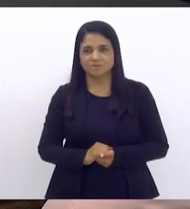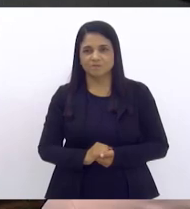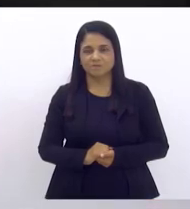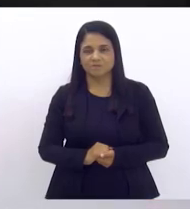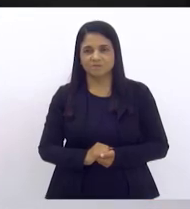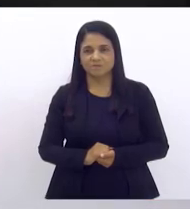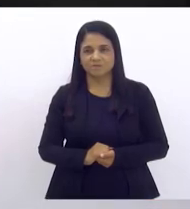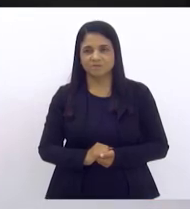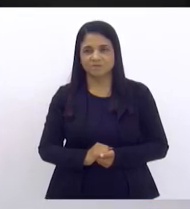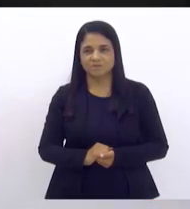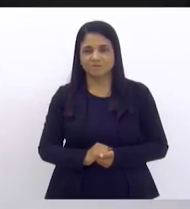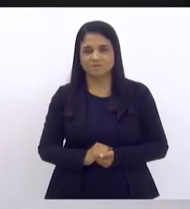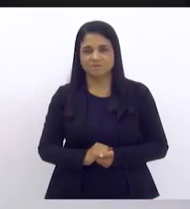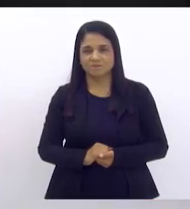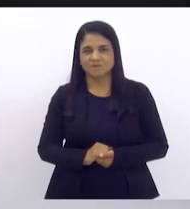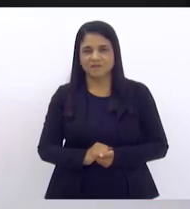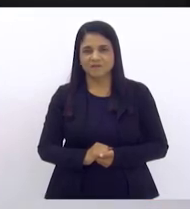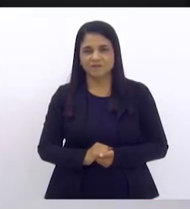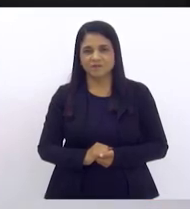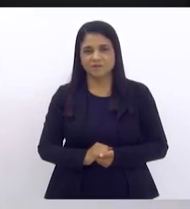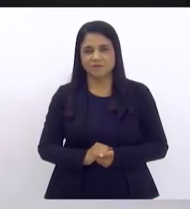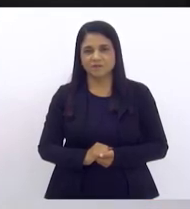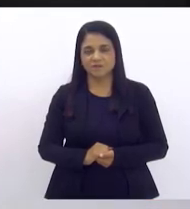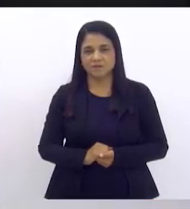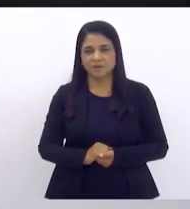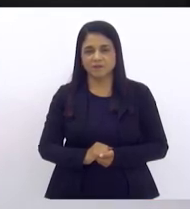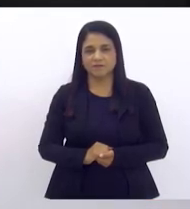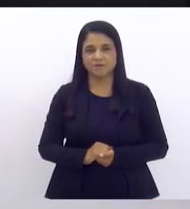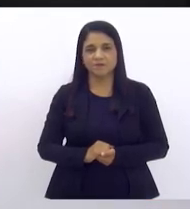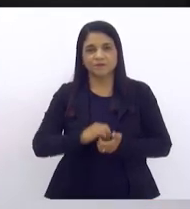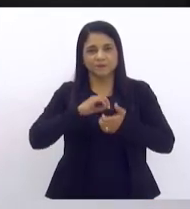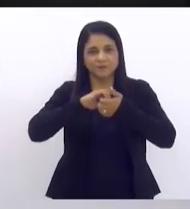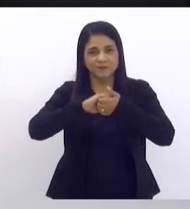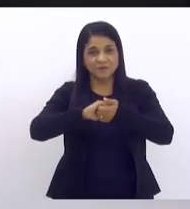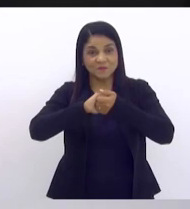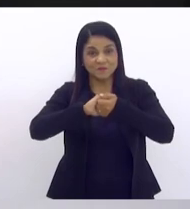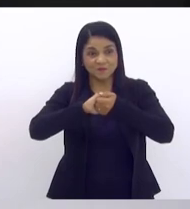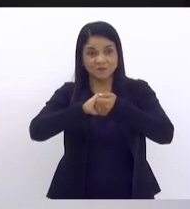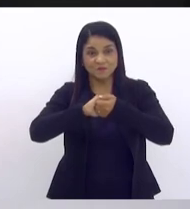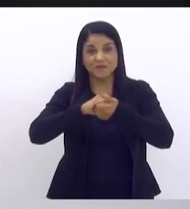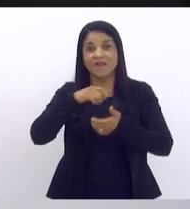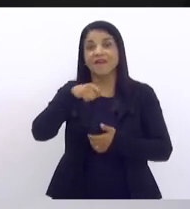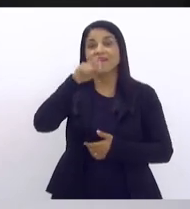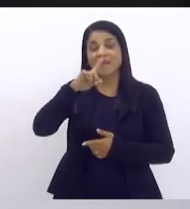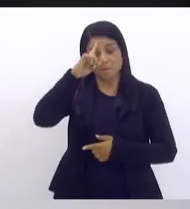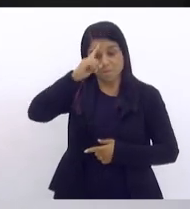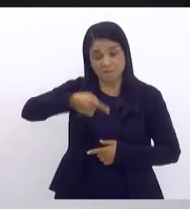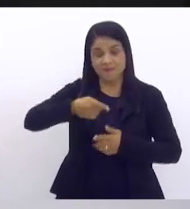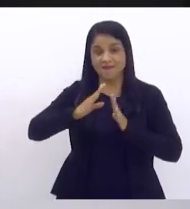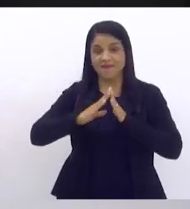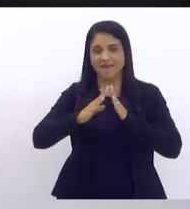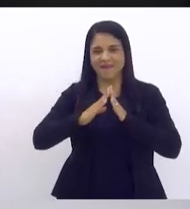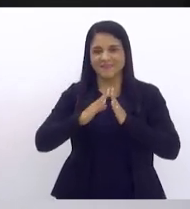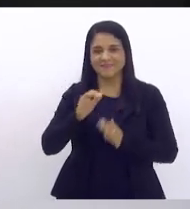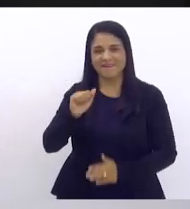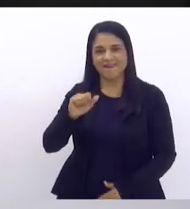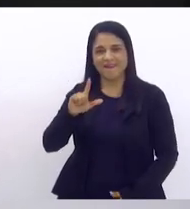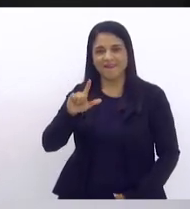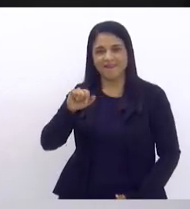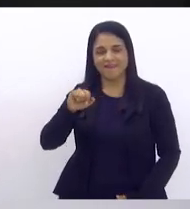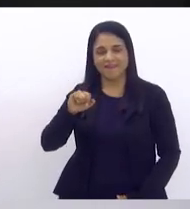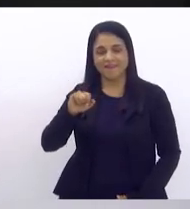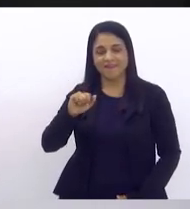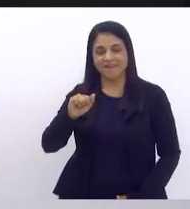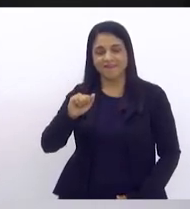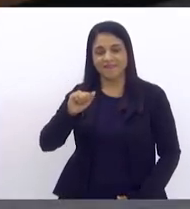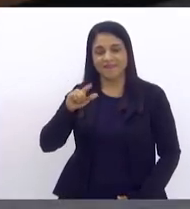Eu já queria, então, também cumprimentar quem manda em casa, Annaline Castro, nossa primeira-dama, que está aqui hoje. Uma